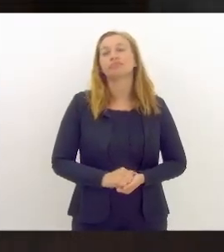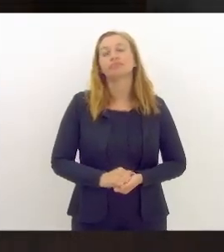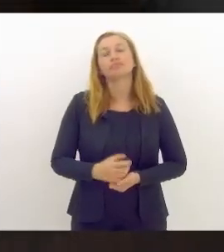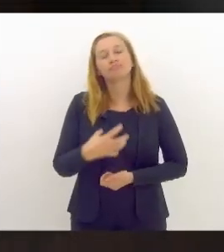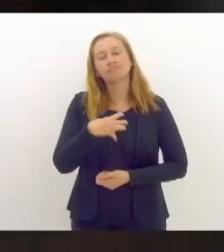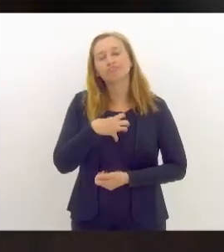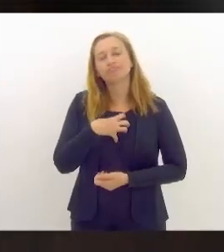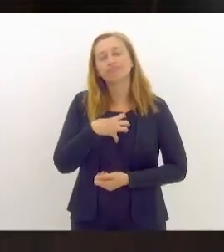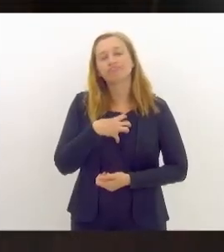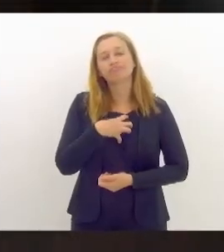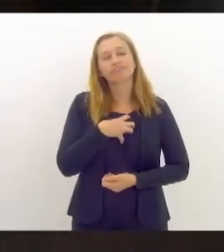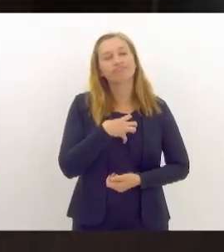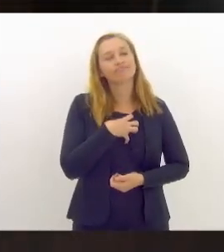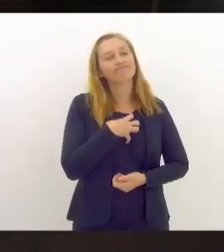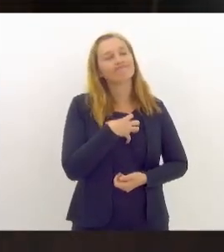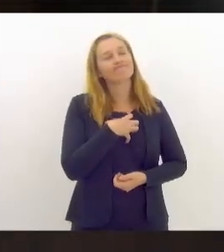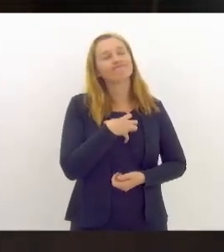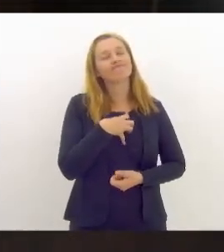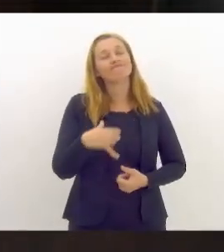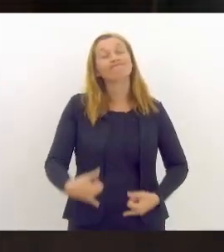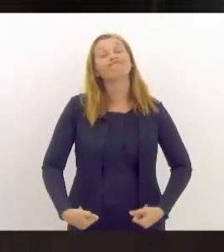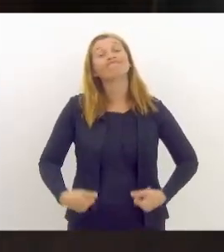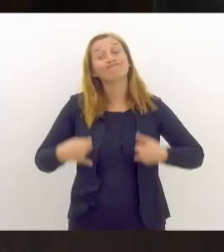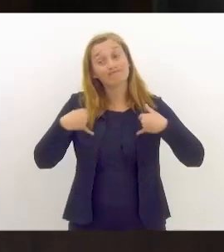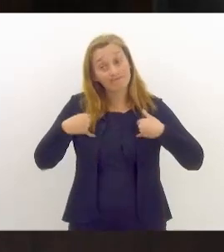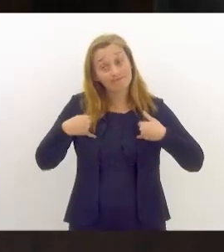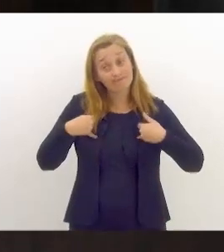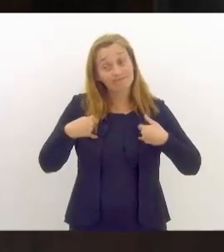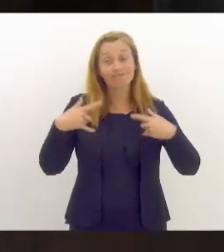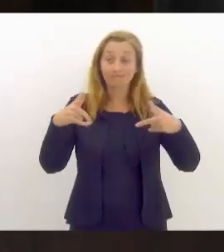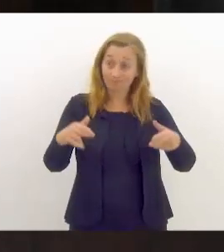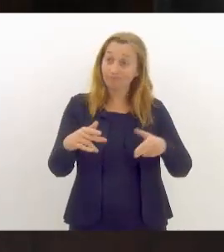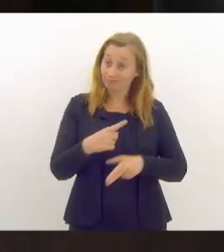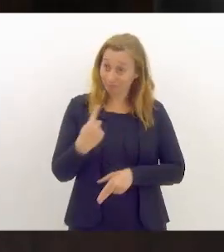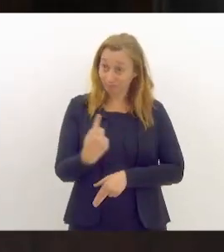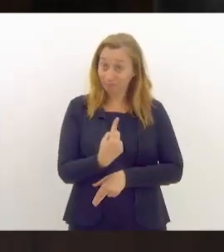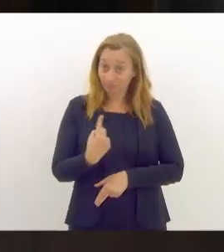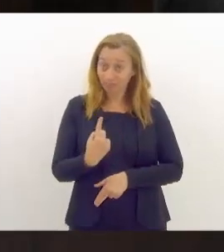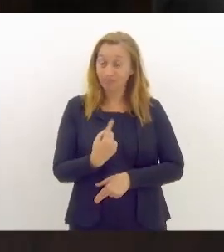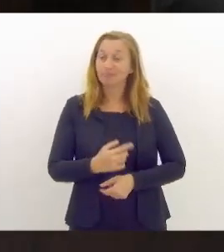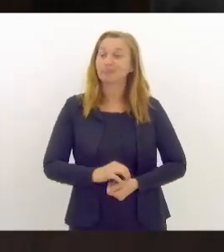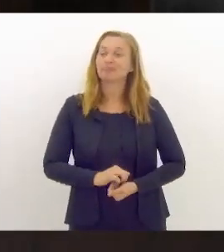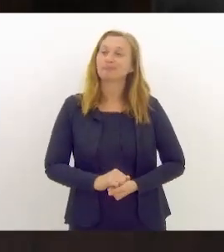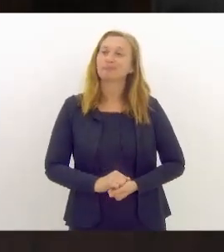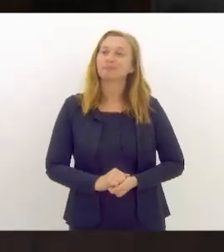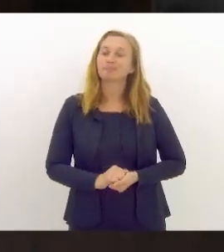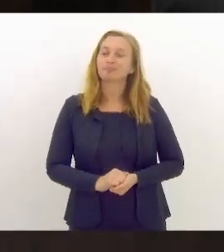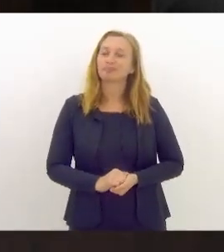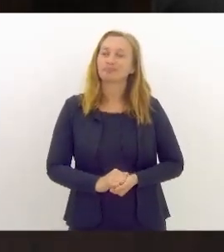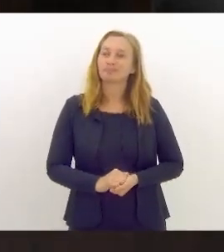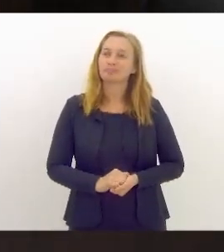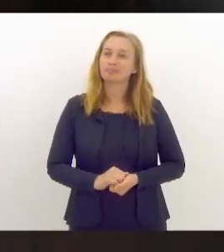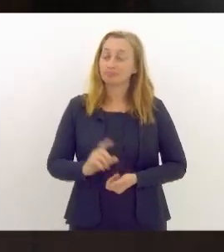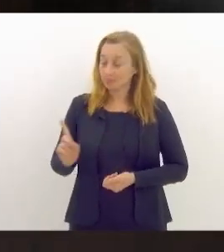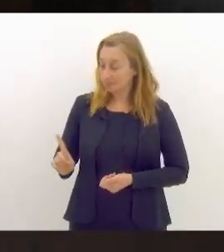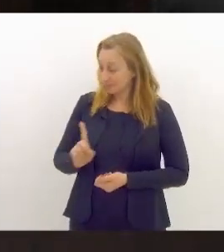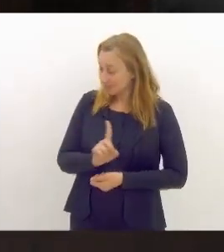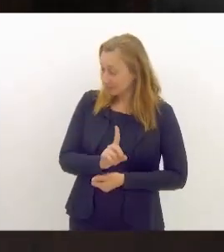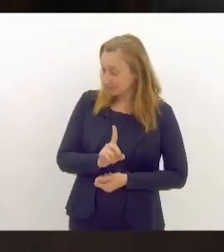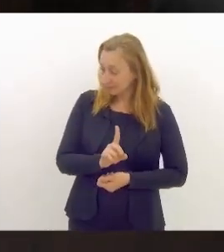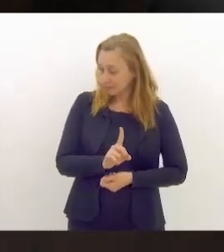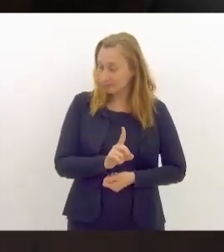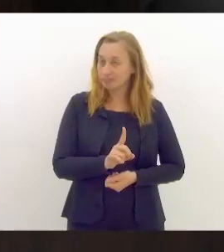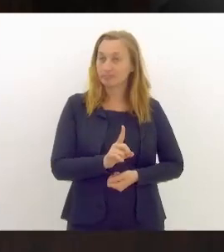se sentir muito orgulhosos Assim como nós que estamos aqui participando